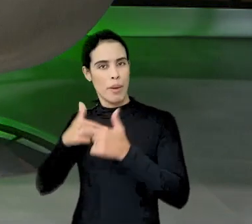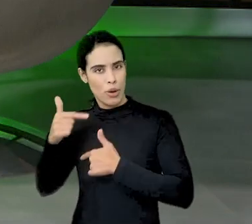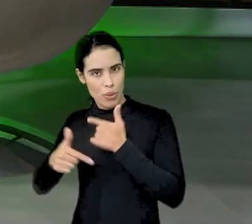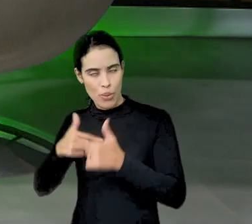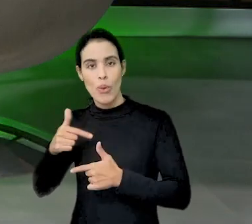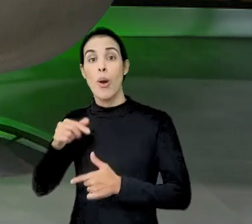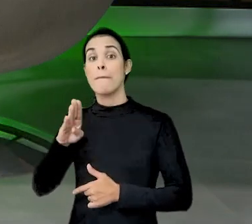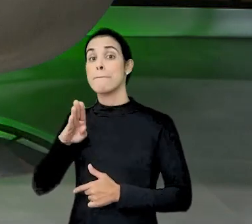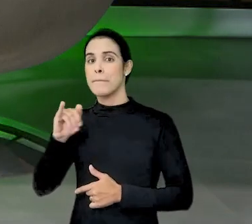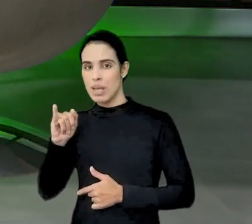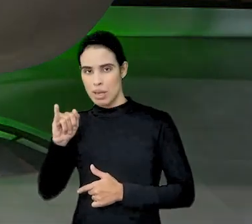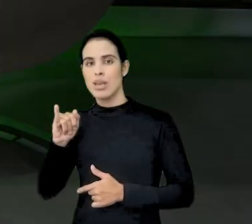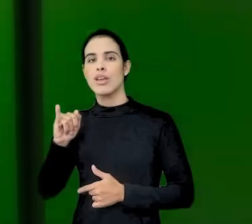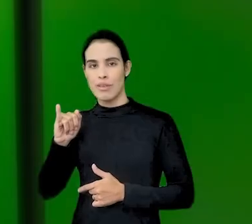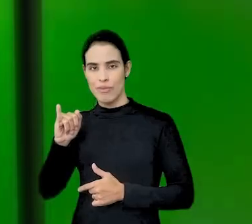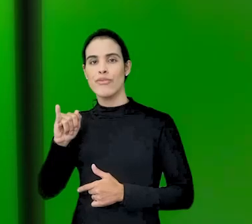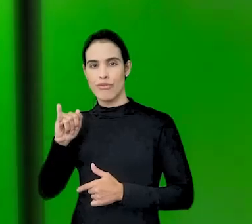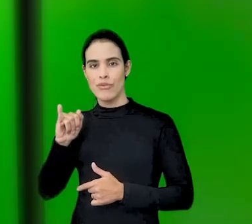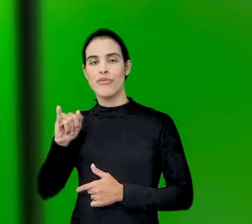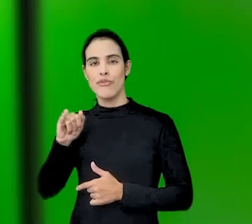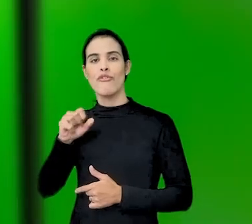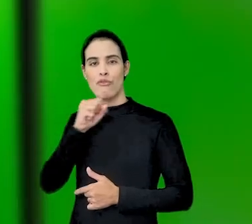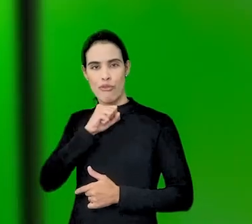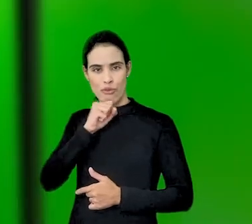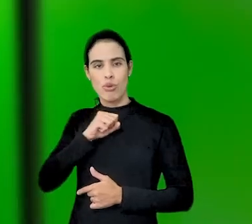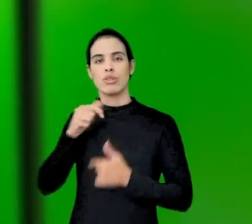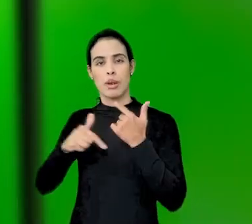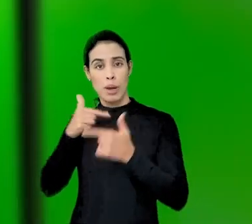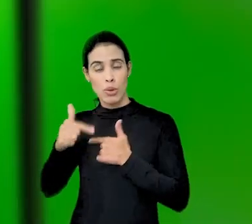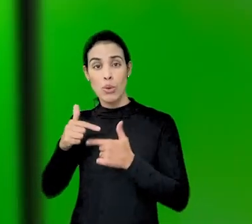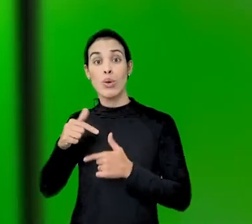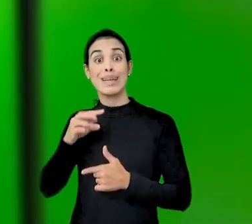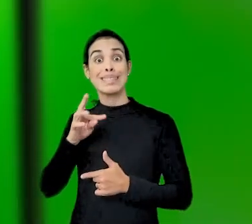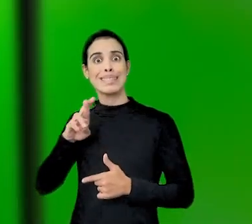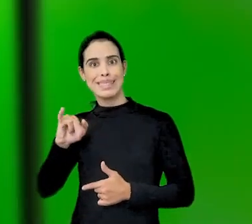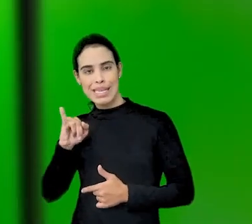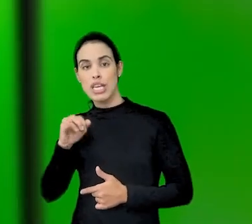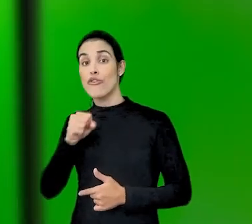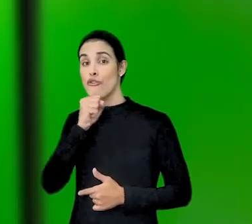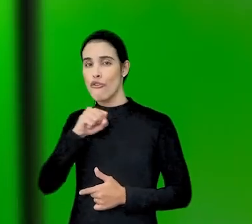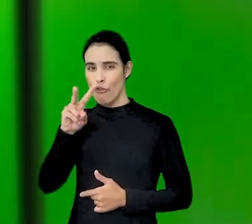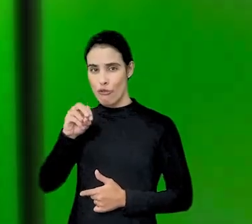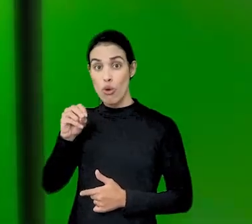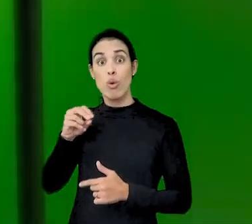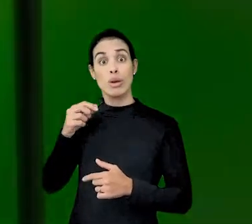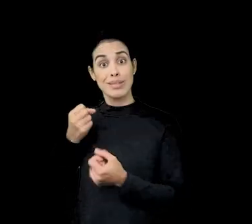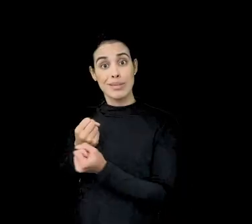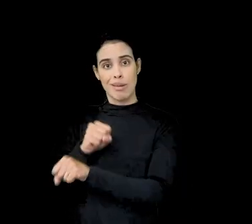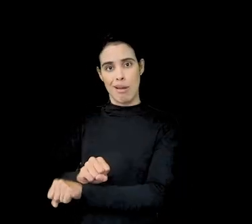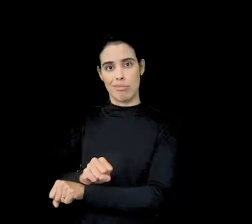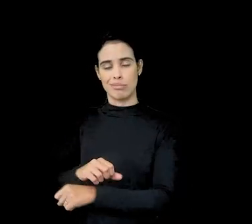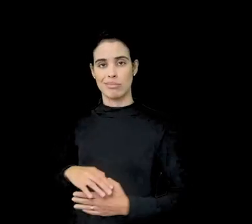uma profissional, a minha bisavó foi uma profissional e a minha trisavó foi escravizada.